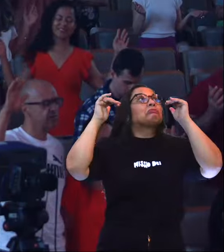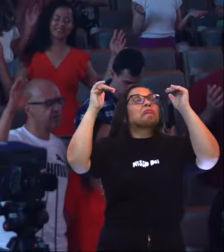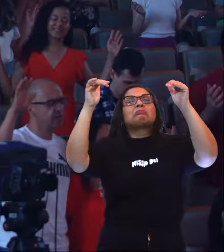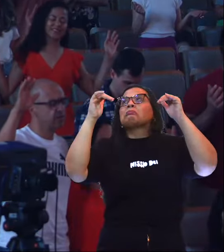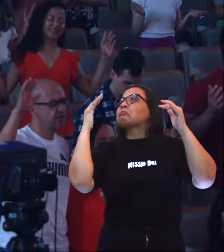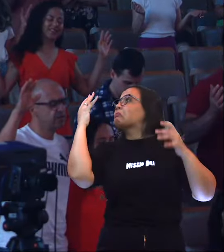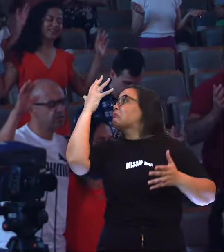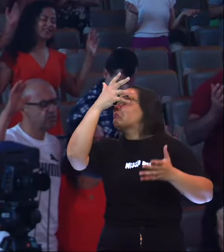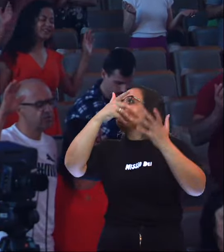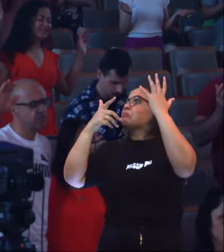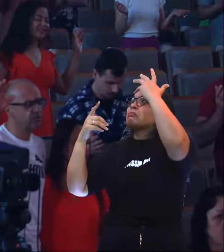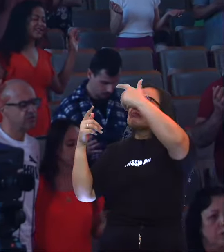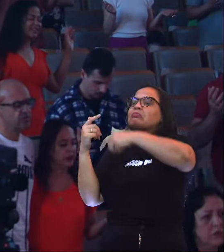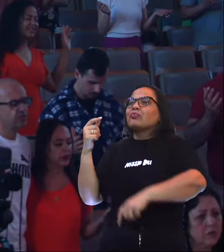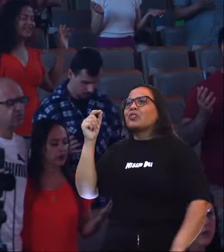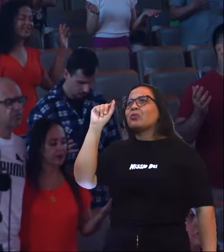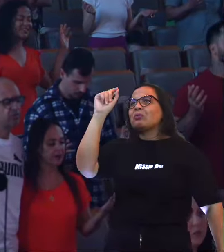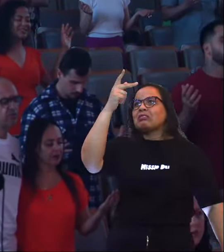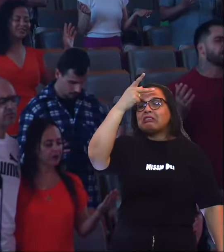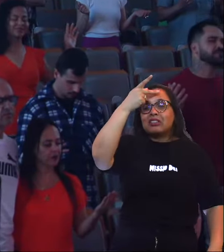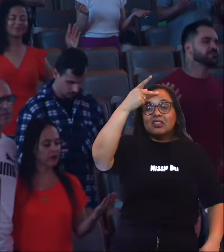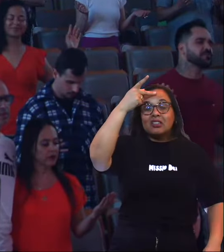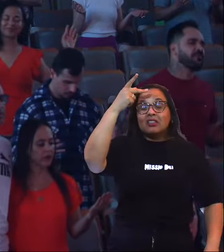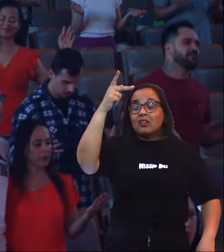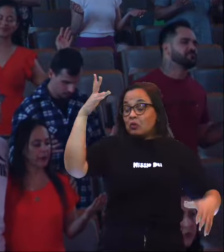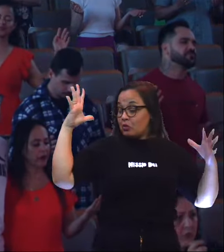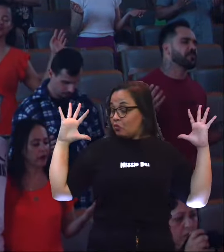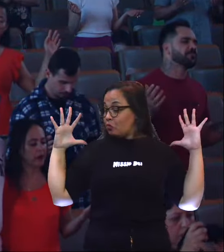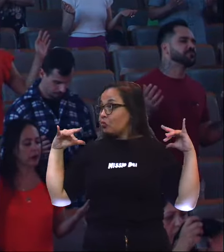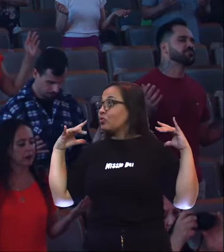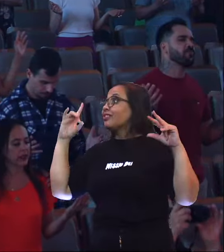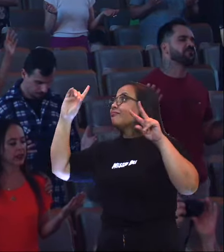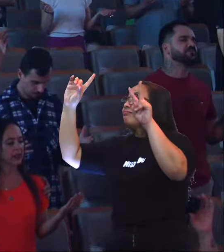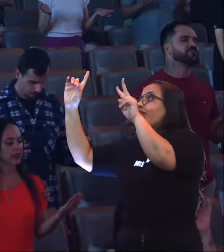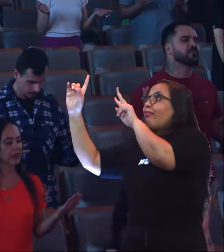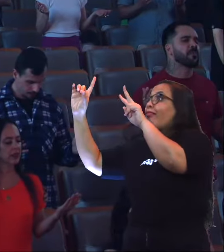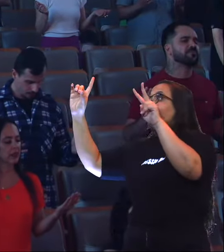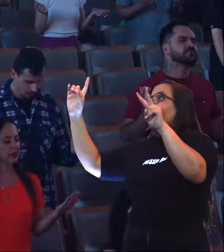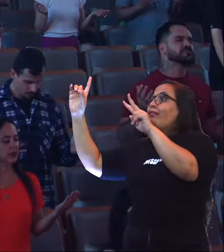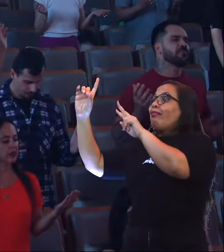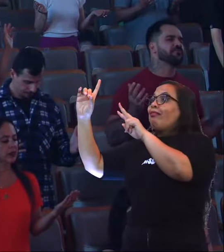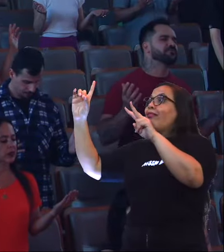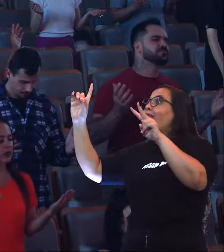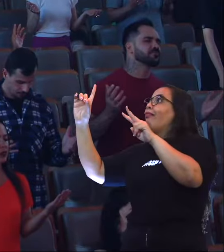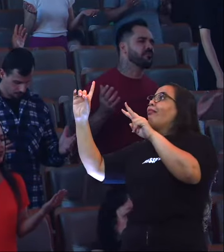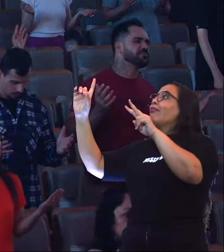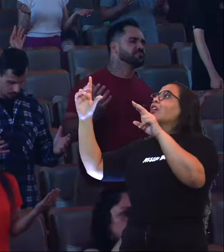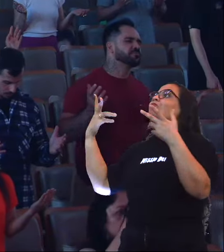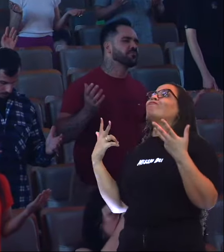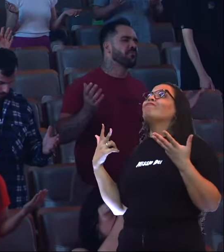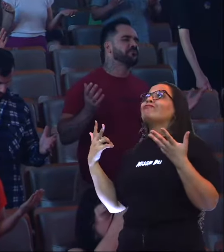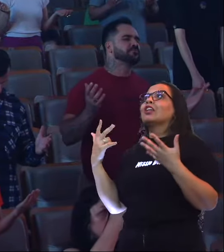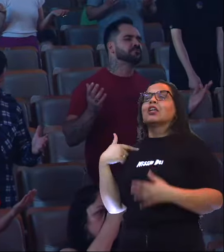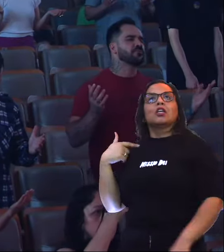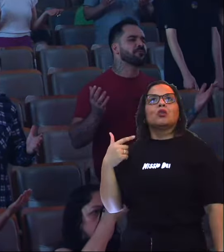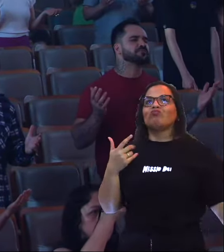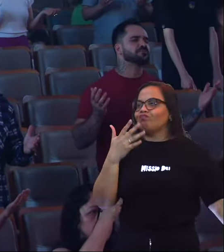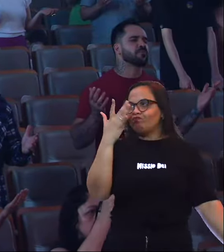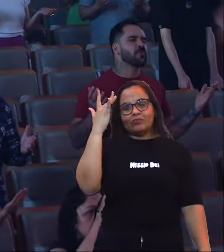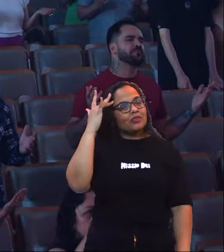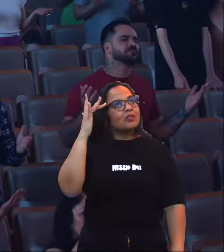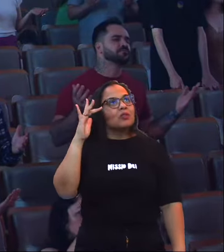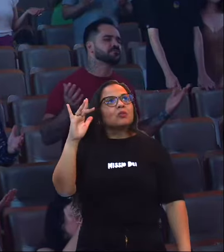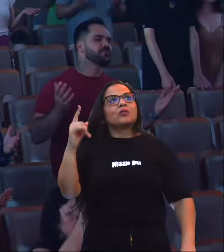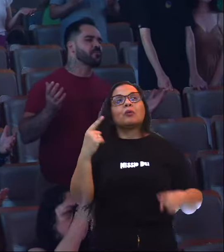O que será que os anjos veem que os fizeram prisioneiros eternos da glória de Deus, fixos com